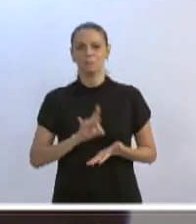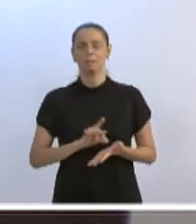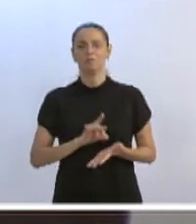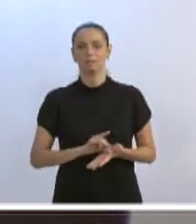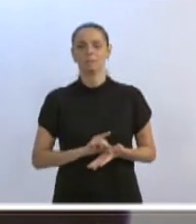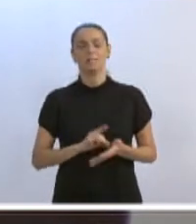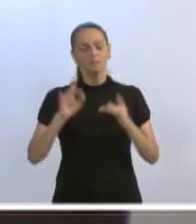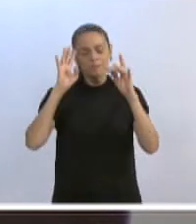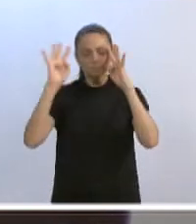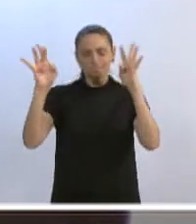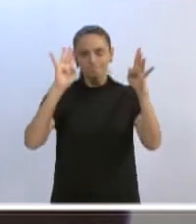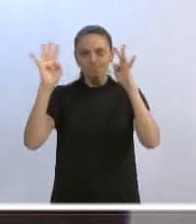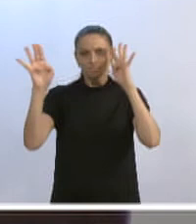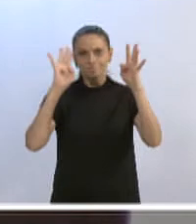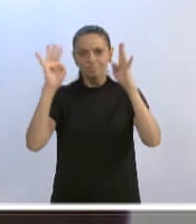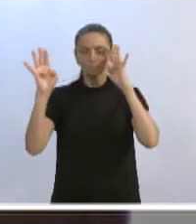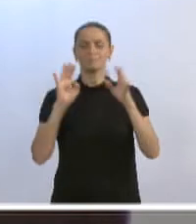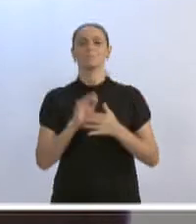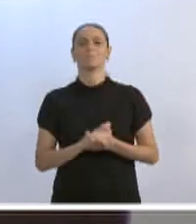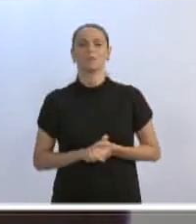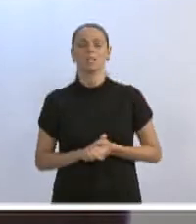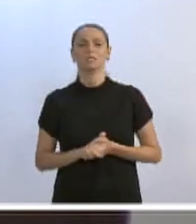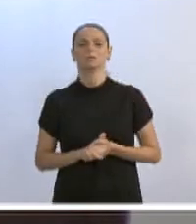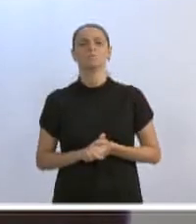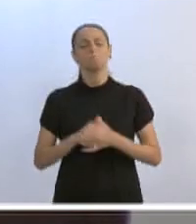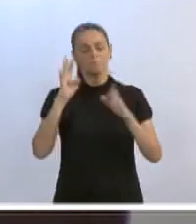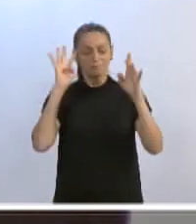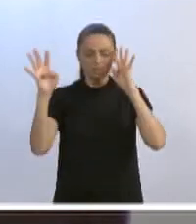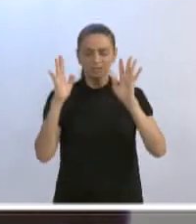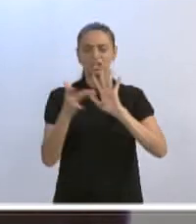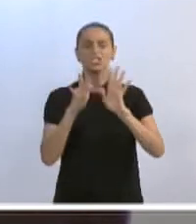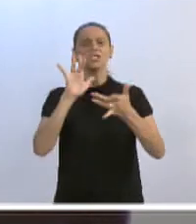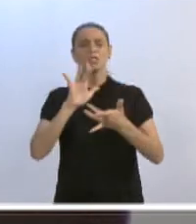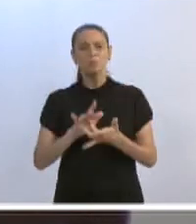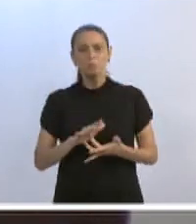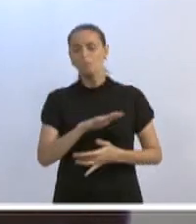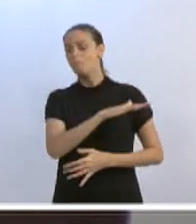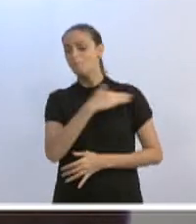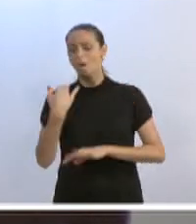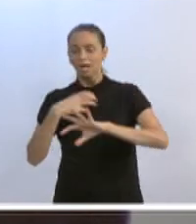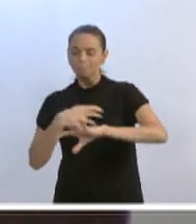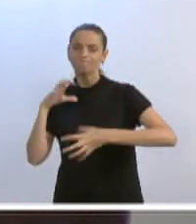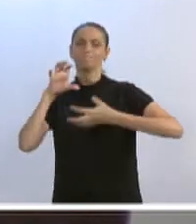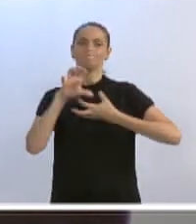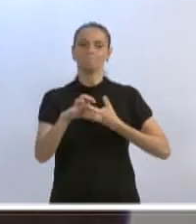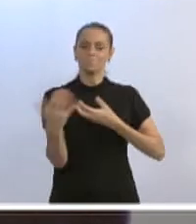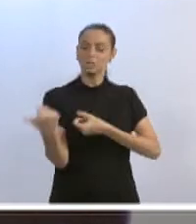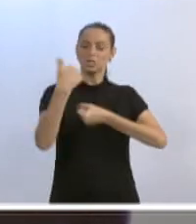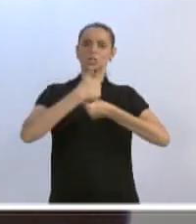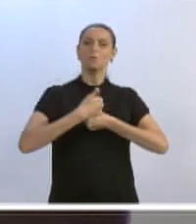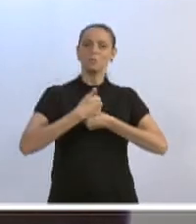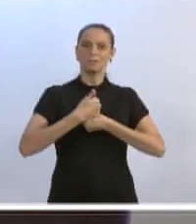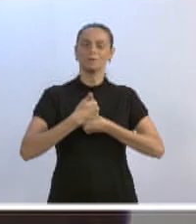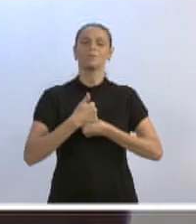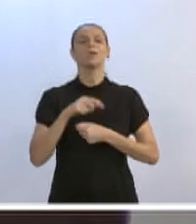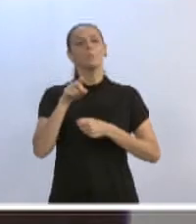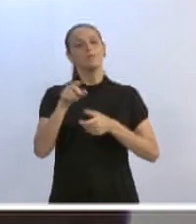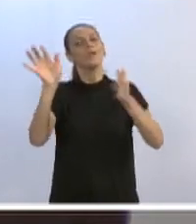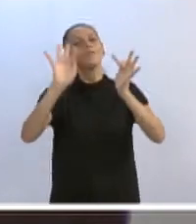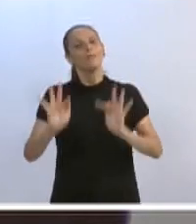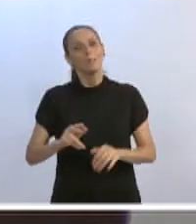refletirmos refletir em algo por alguém que deu por amor à sua vida por nós então realmente feliz páscoa a todos vocês